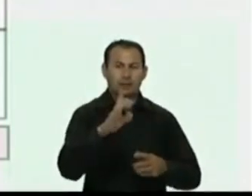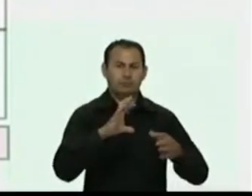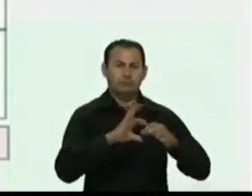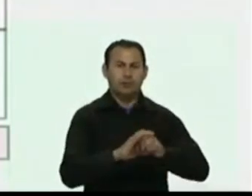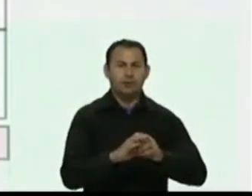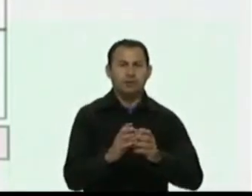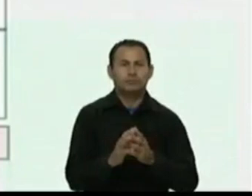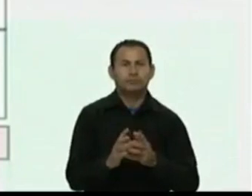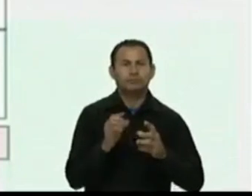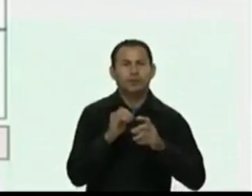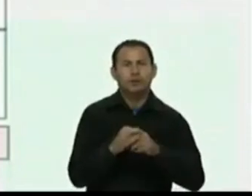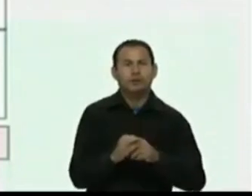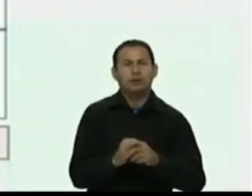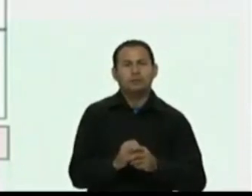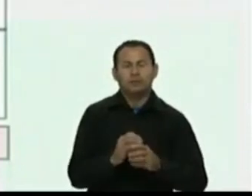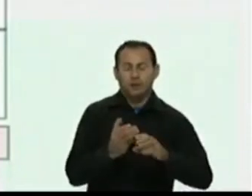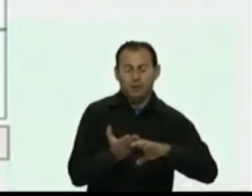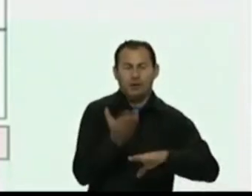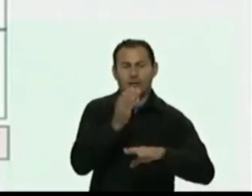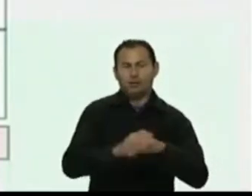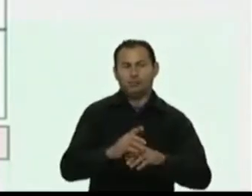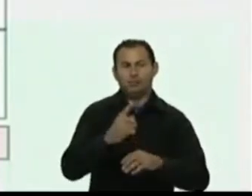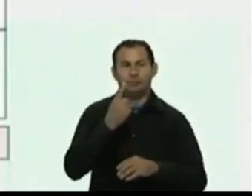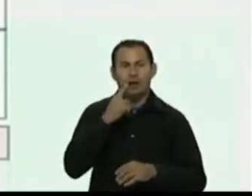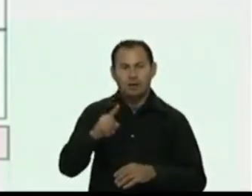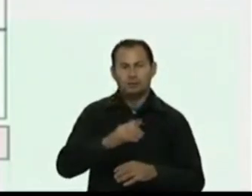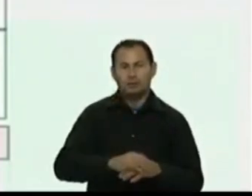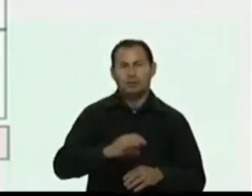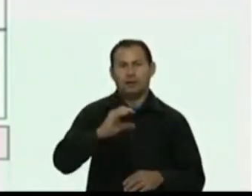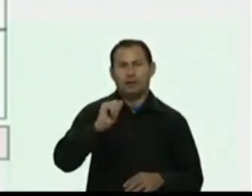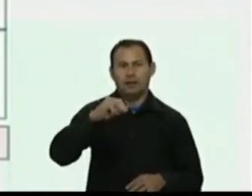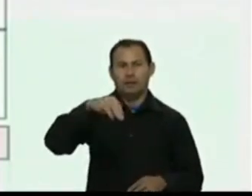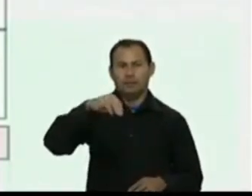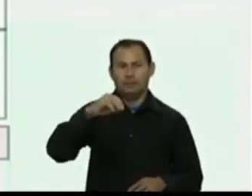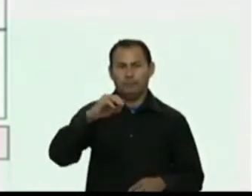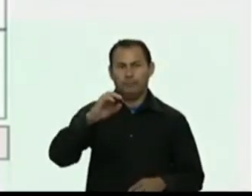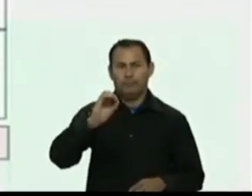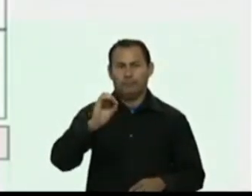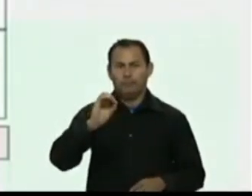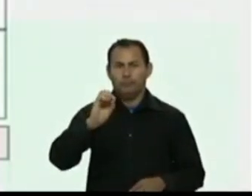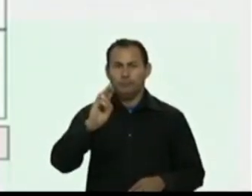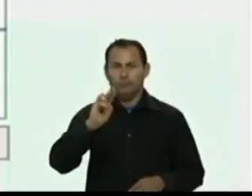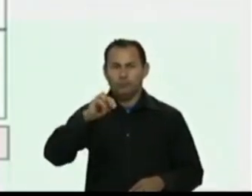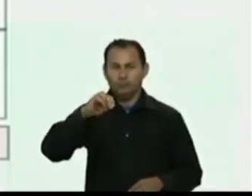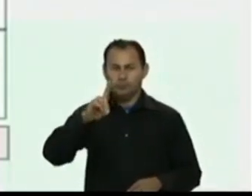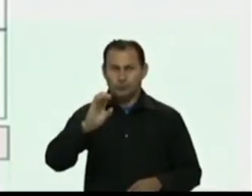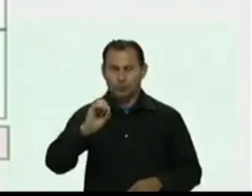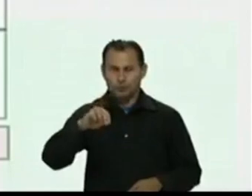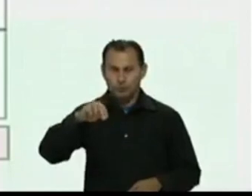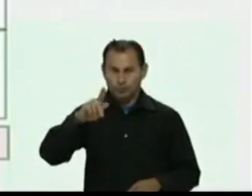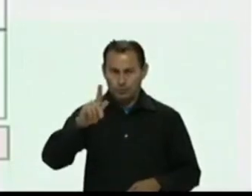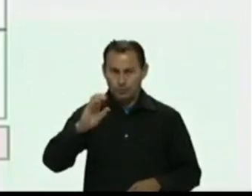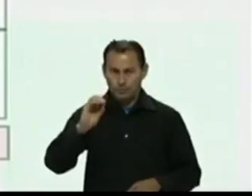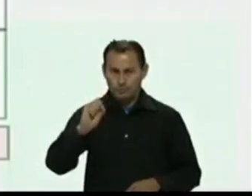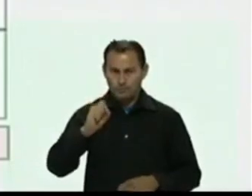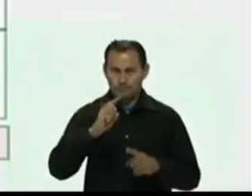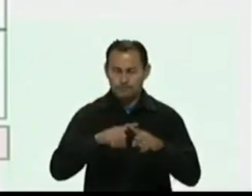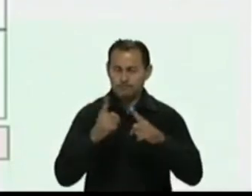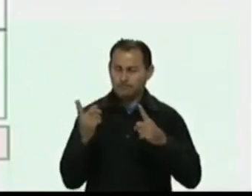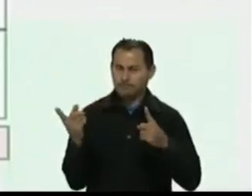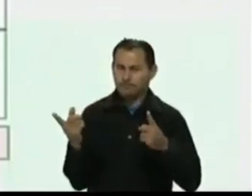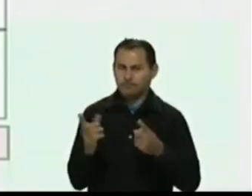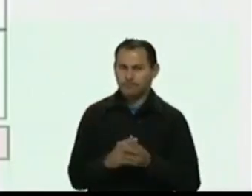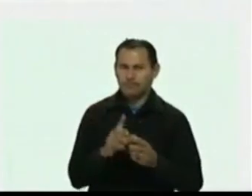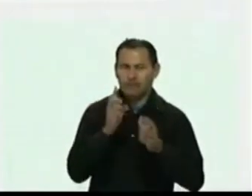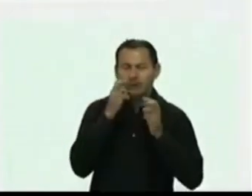essa epistasia recessiva em camundongos, você está vendo que a distribuição não está mendeliana aí, né? Porque,